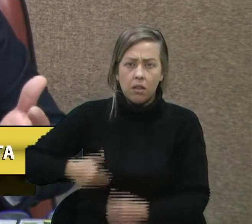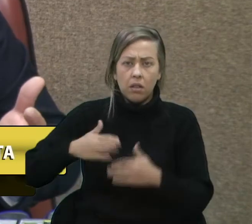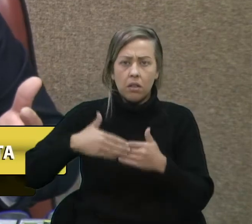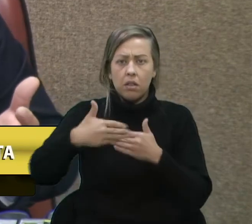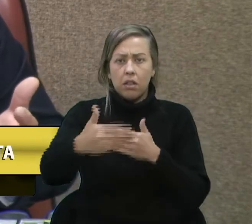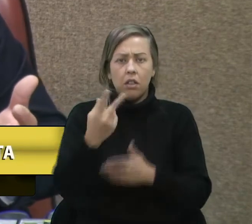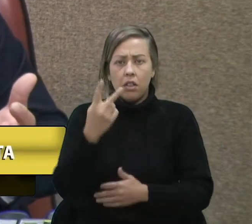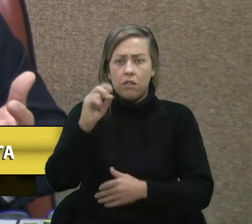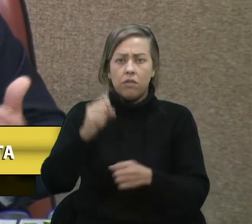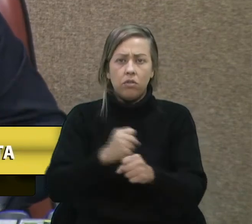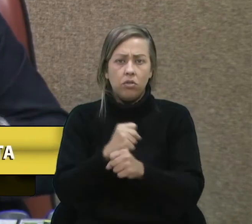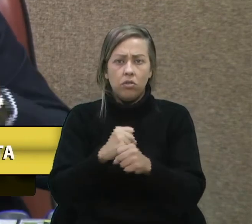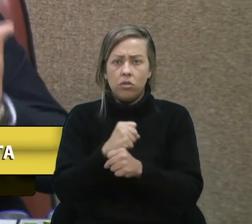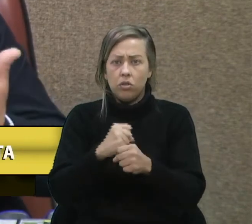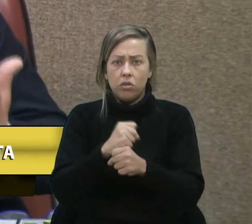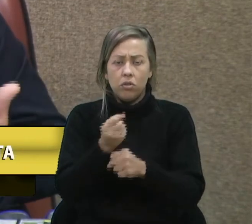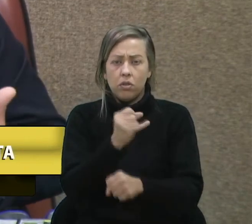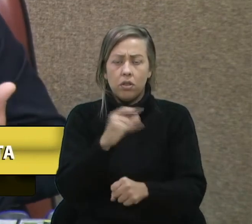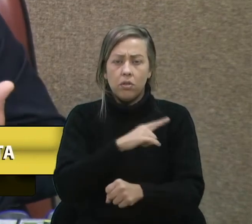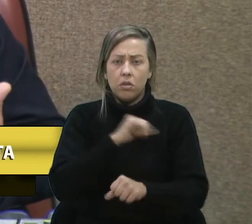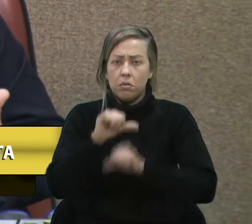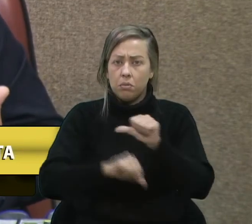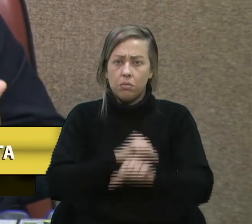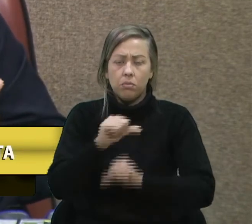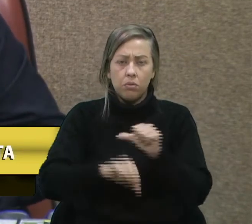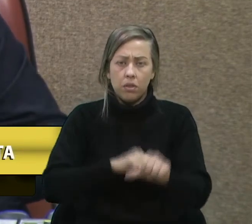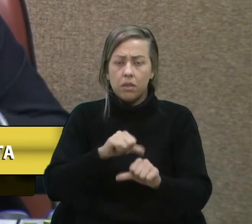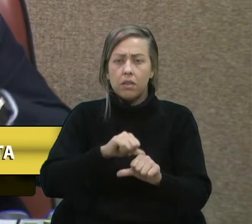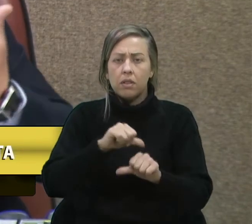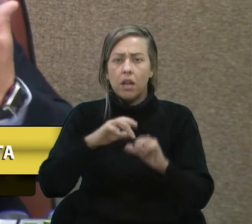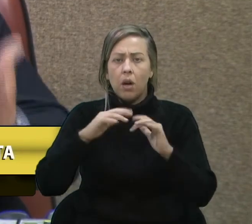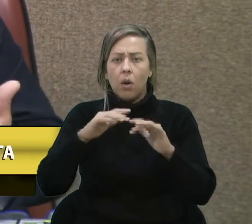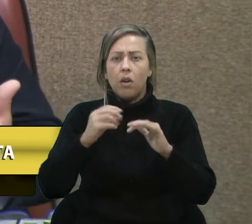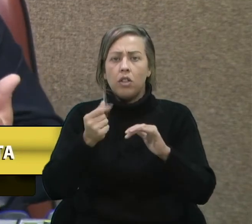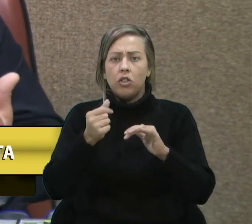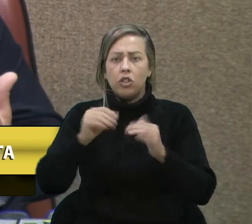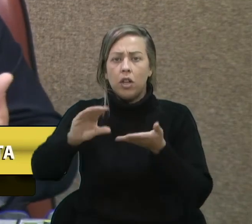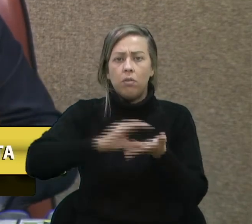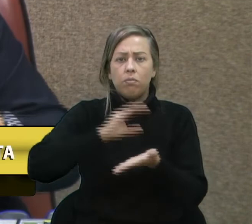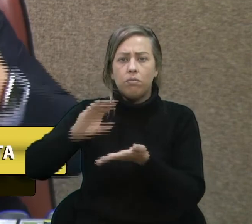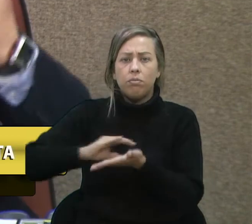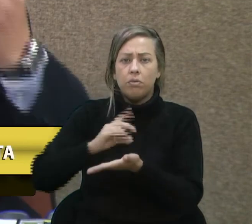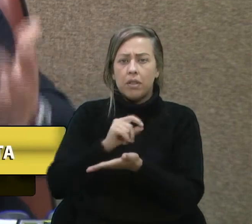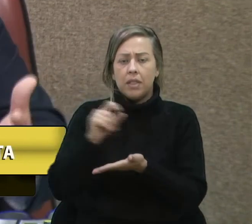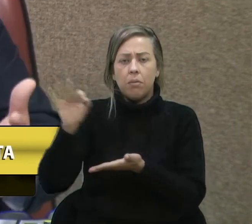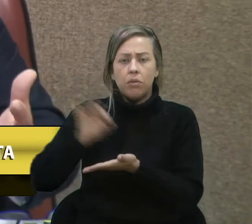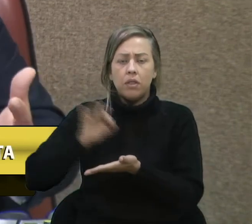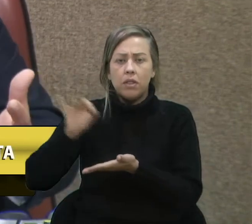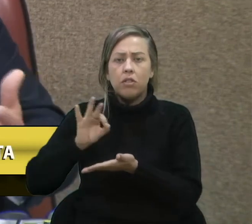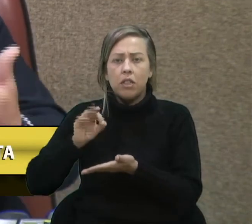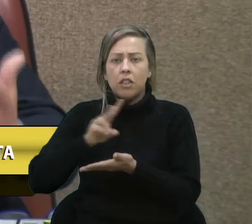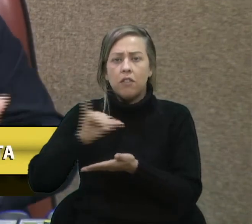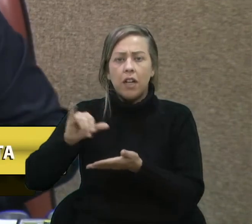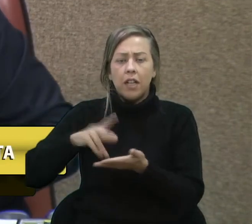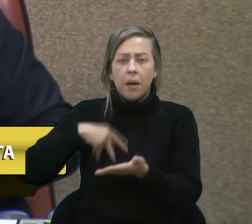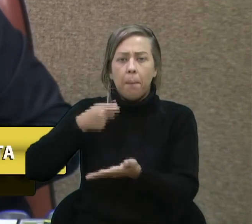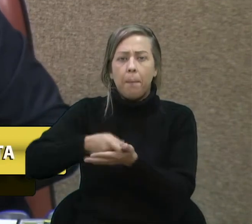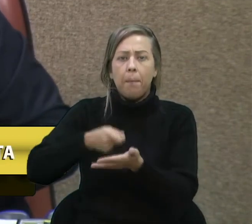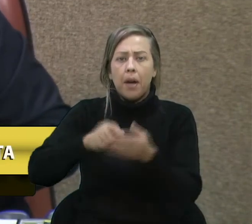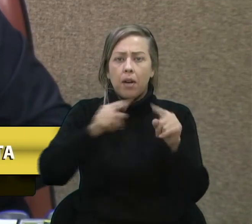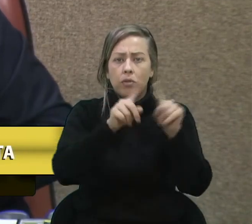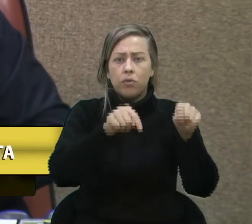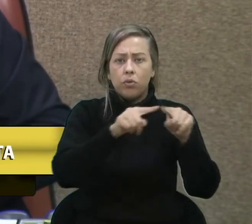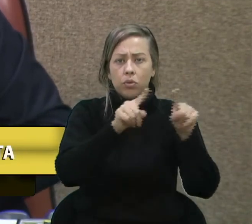20 anos. Se não houver uma mudança, a máquina vai arrecadar 100% e 100% ela vai gastar para pagar o